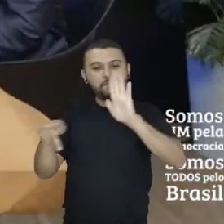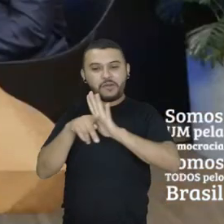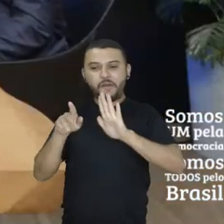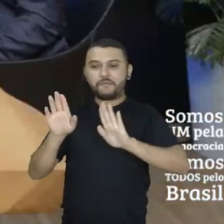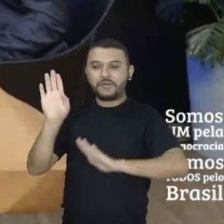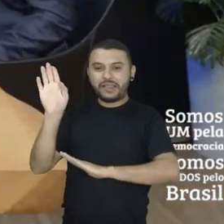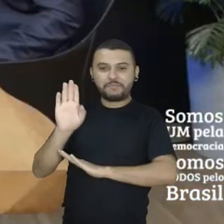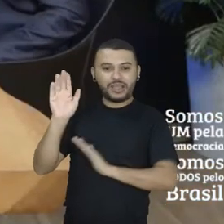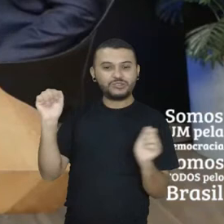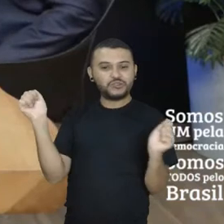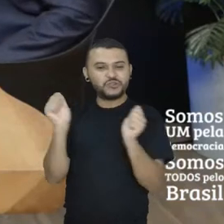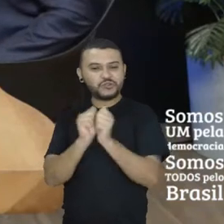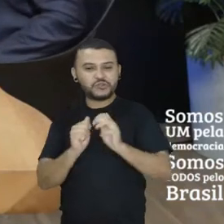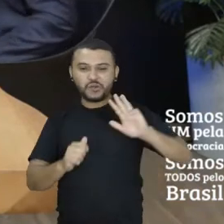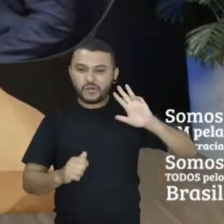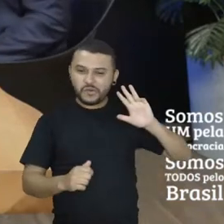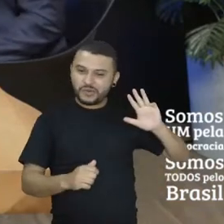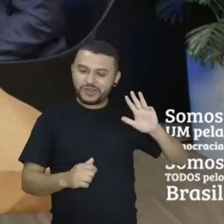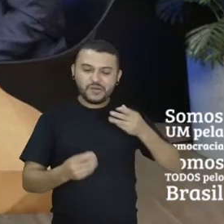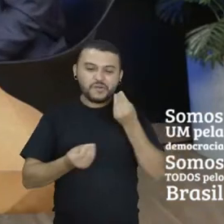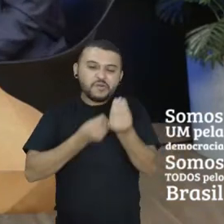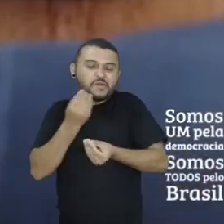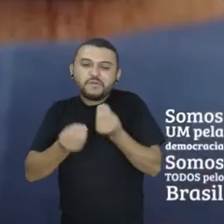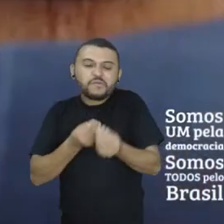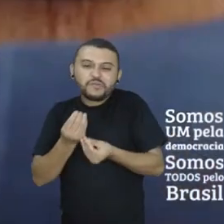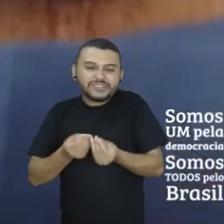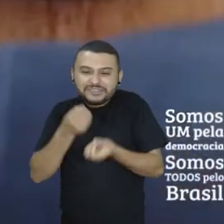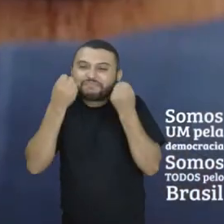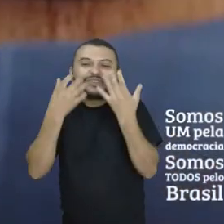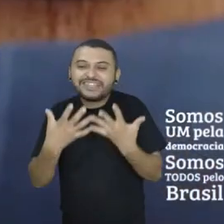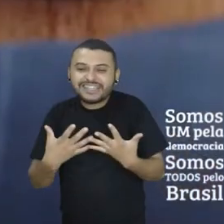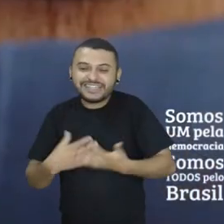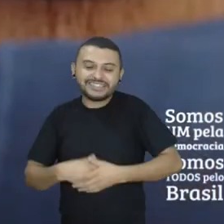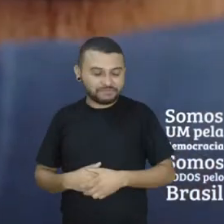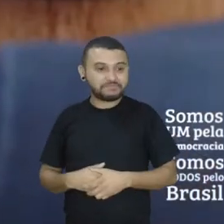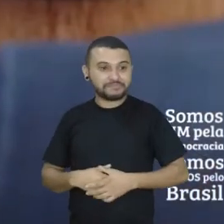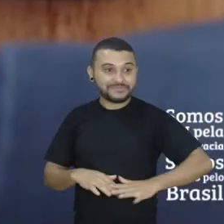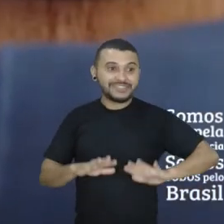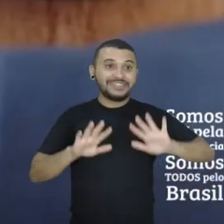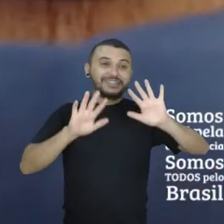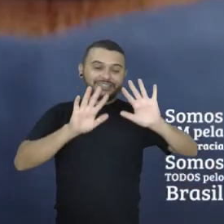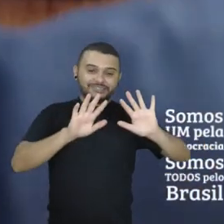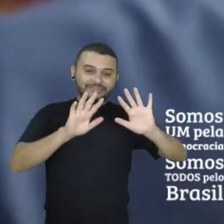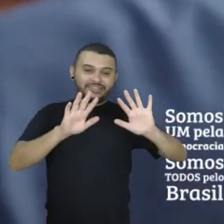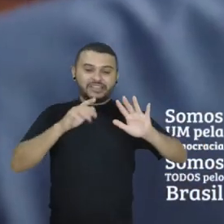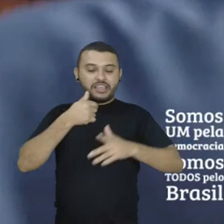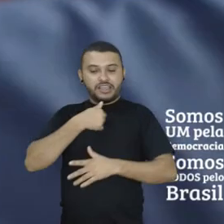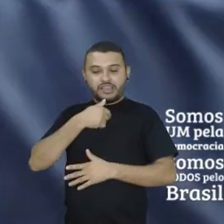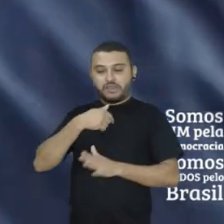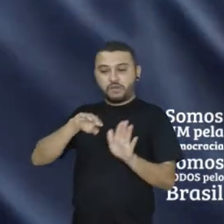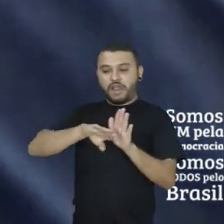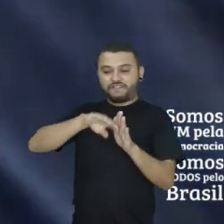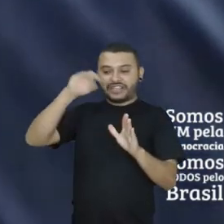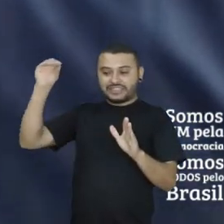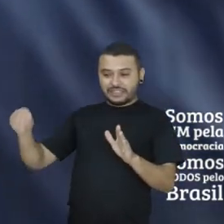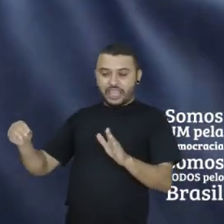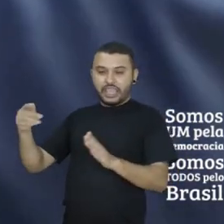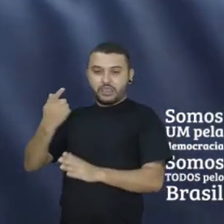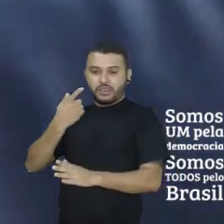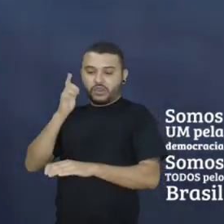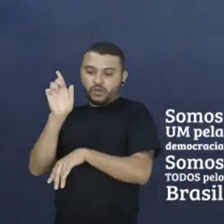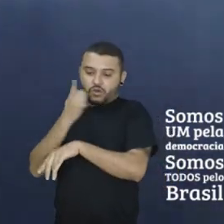ao lado do Lula? Como que foi esse namoro aí? Conta pra gente. Olha, Pava, eu depois que deixei o governo do Estado,